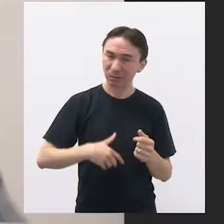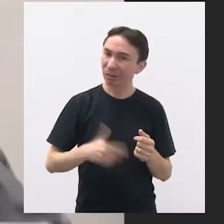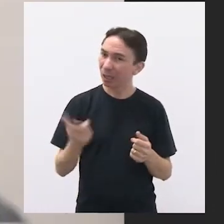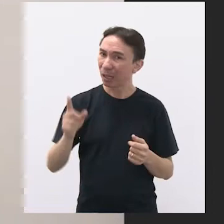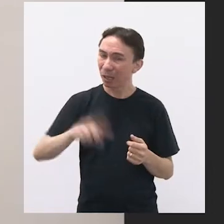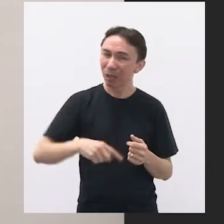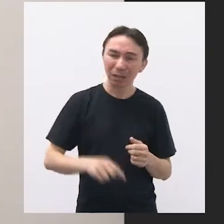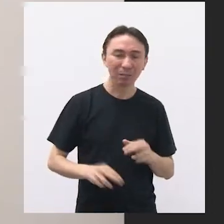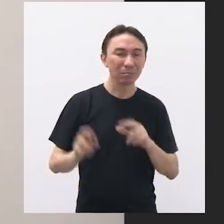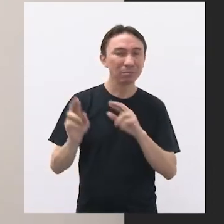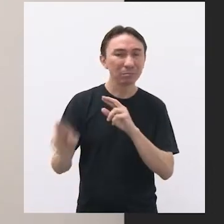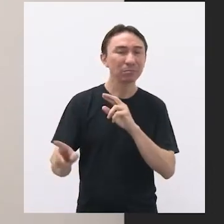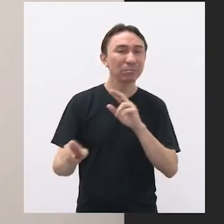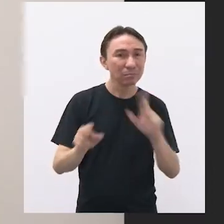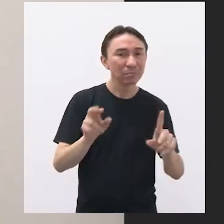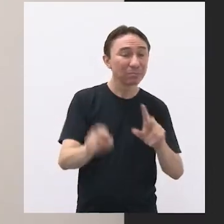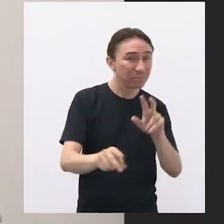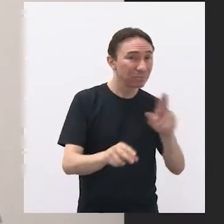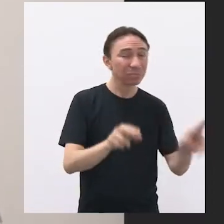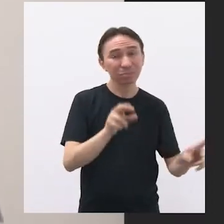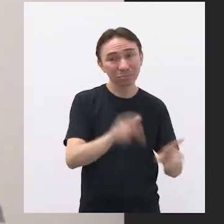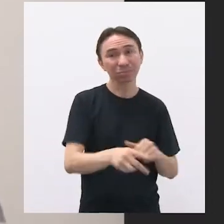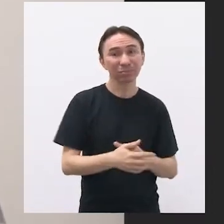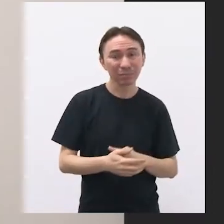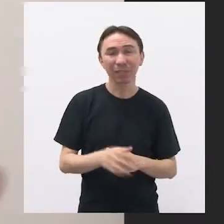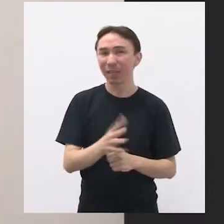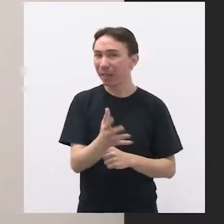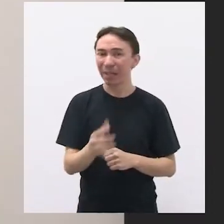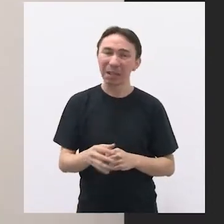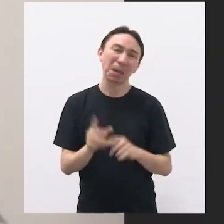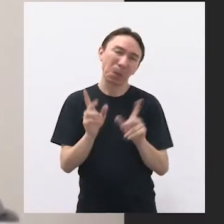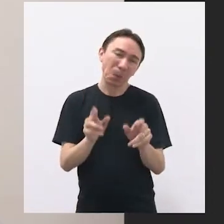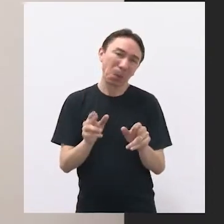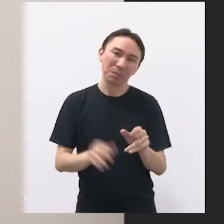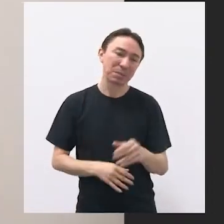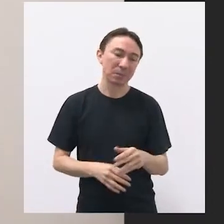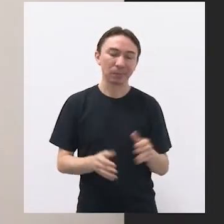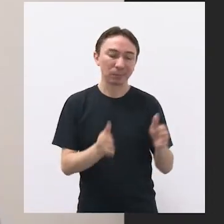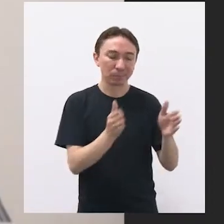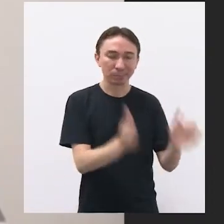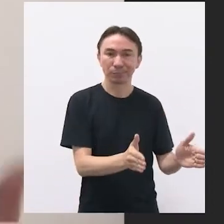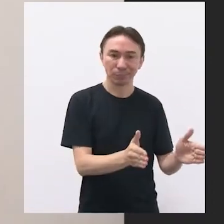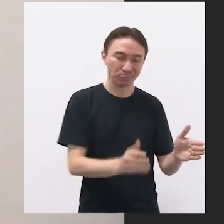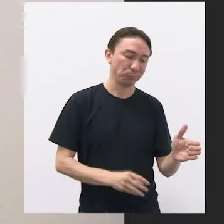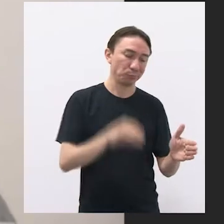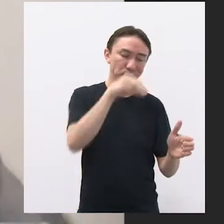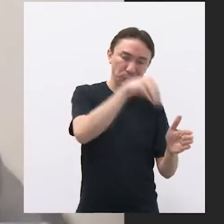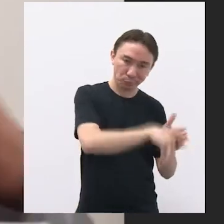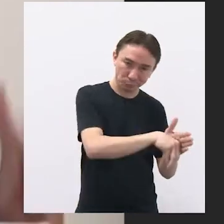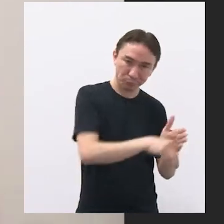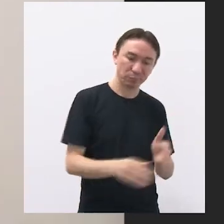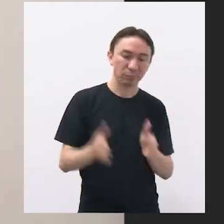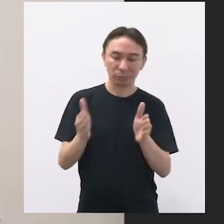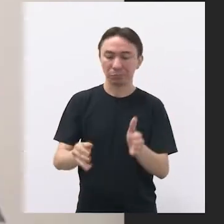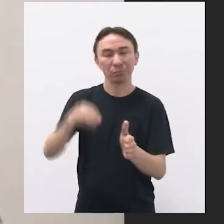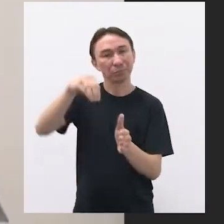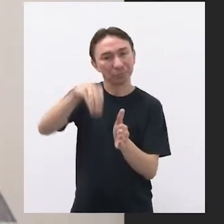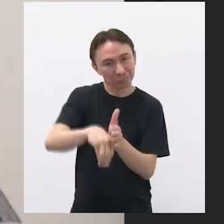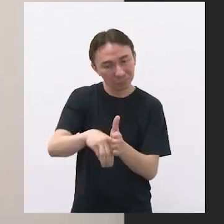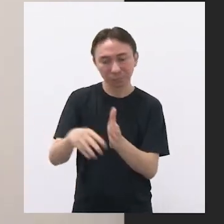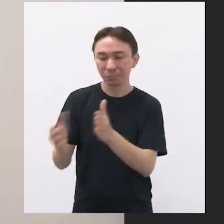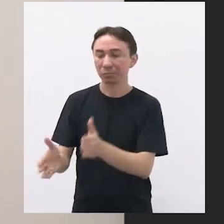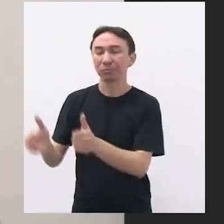divide, quando a gente explica, não quer dizer que elas sejam colocadas em caixas, né? Mas lá, a gente tem uma definição do sexo biológico,